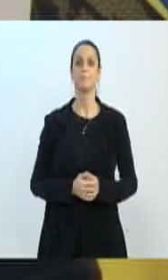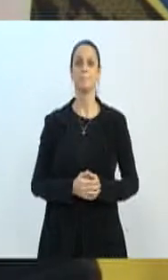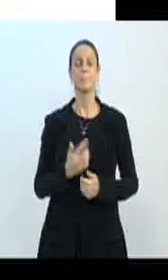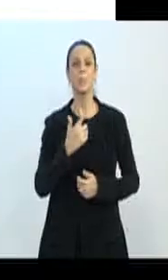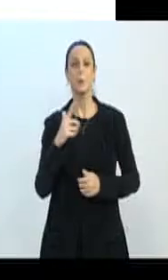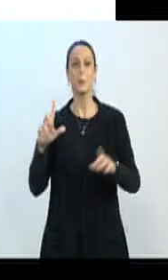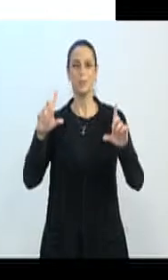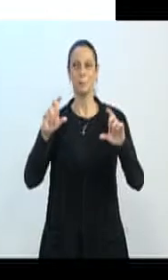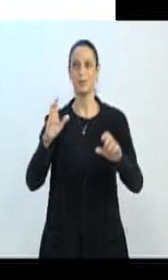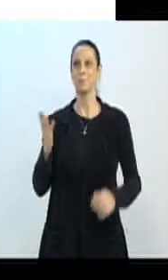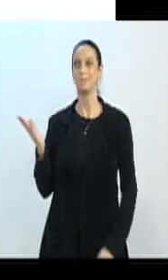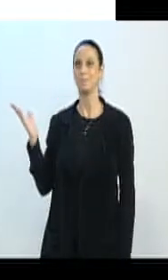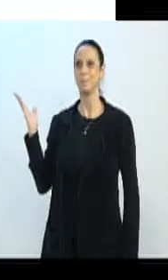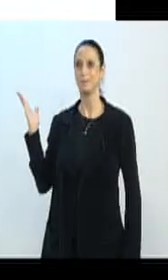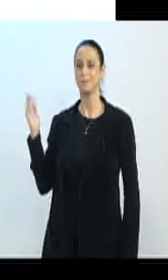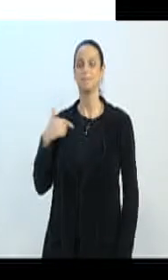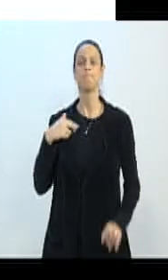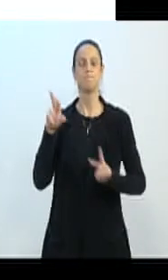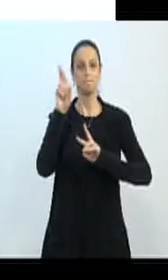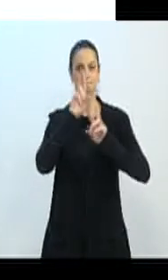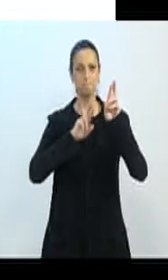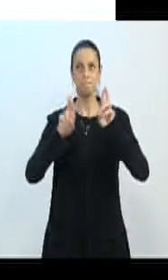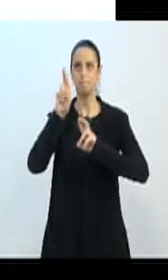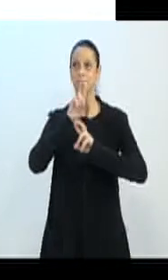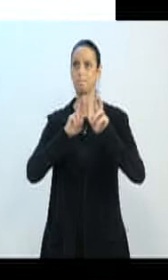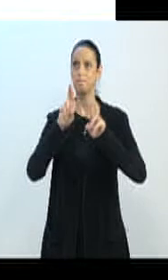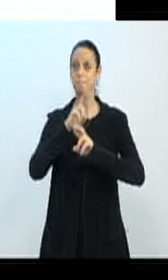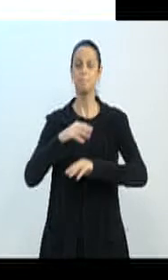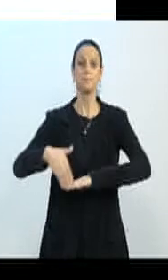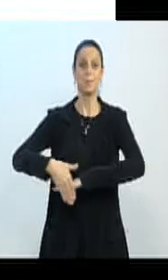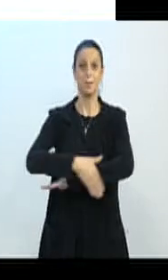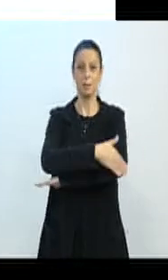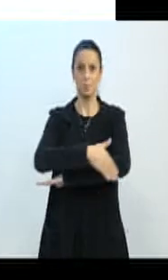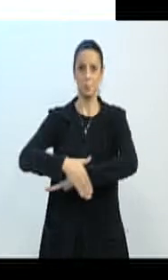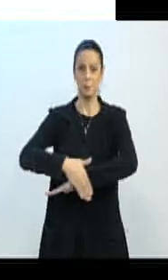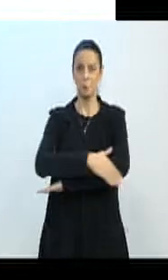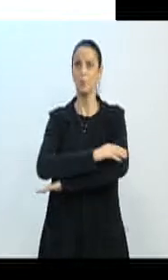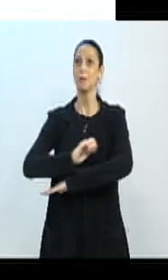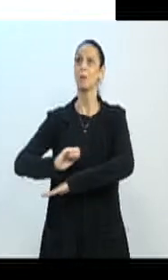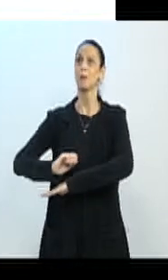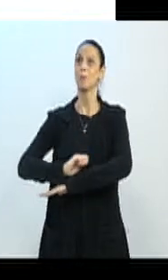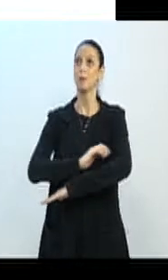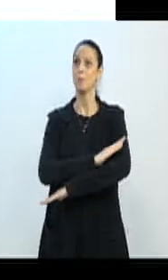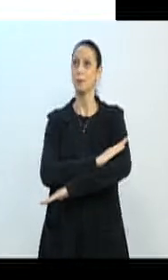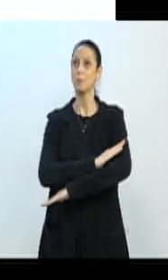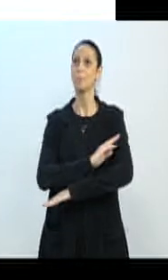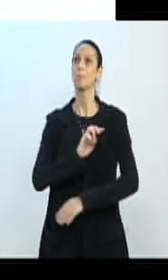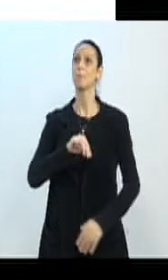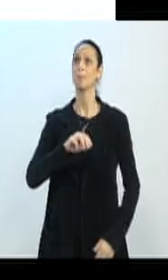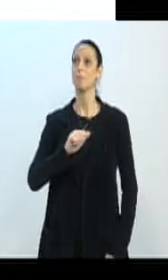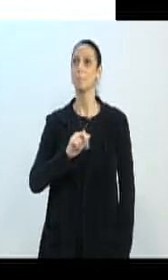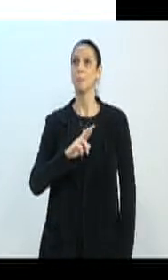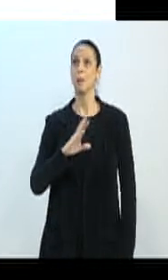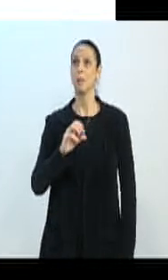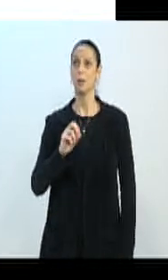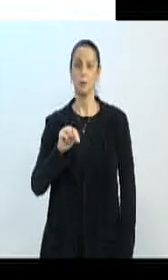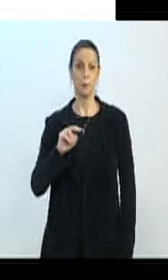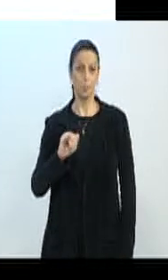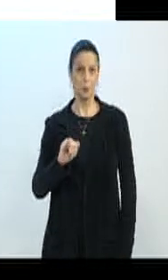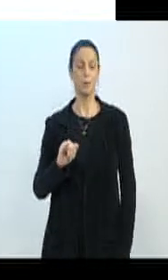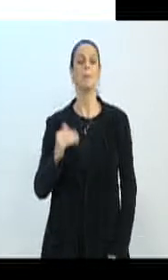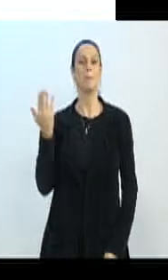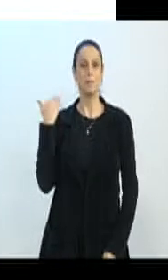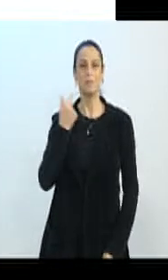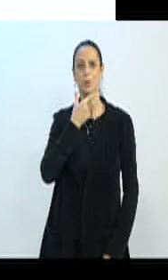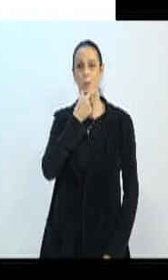foto também estive fiscalizando o finalizar a finalização da Rua Marconi na Itoupava Central recurso do senador